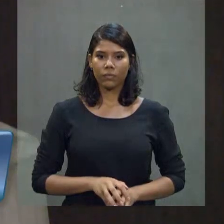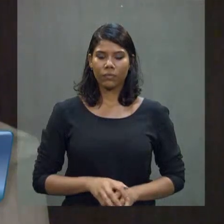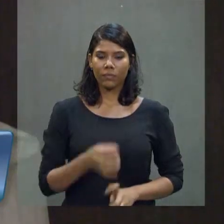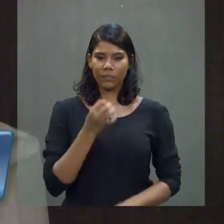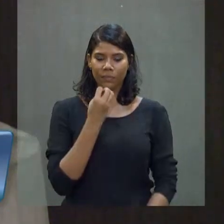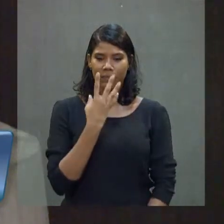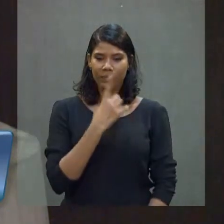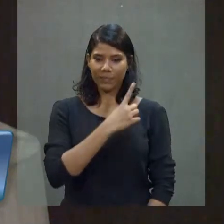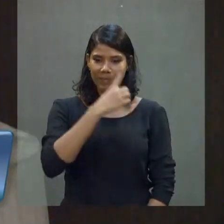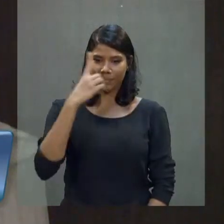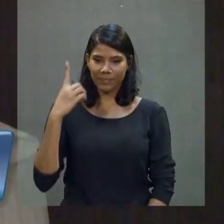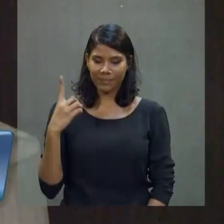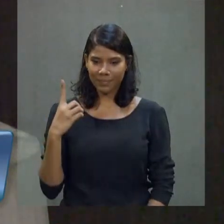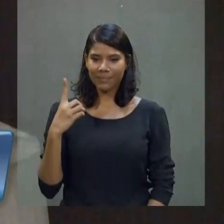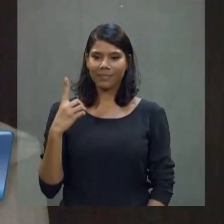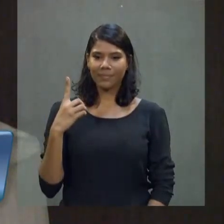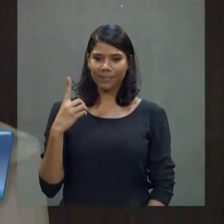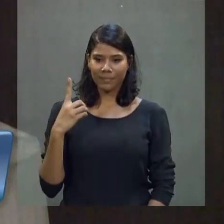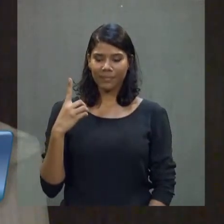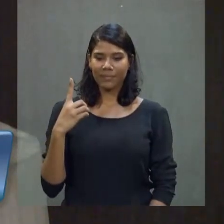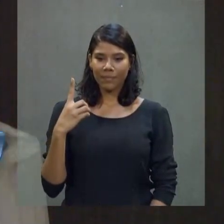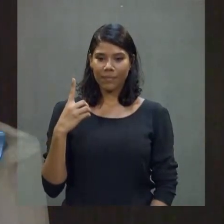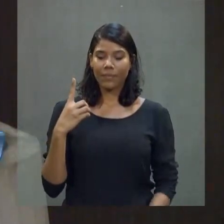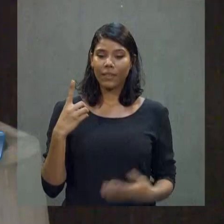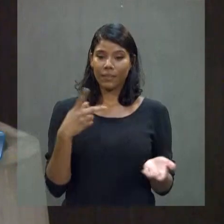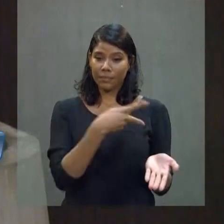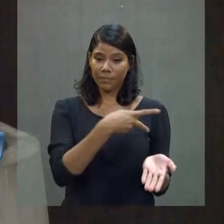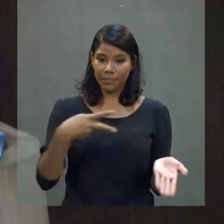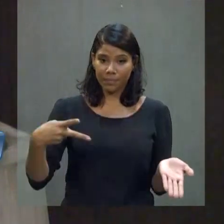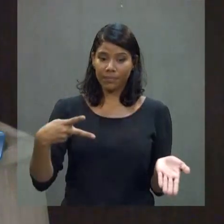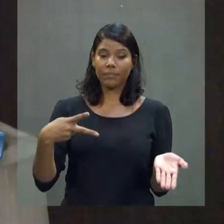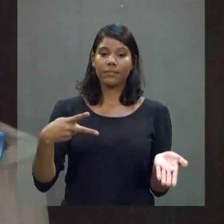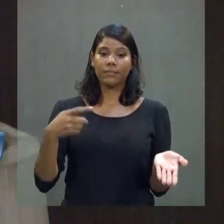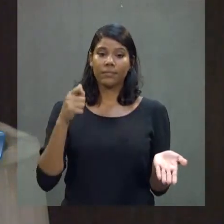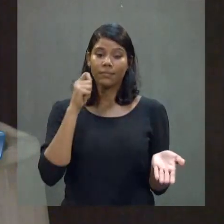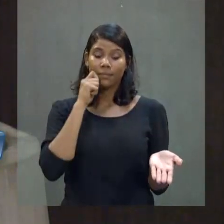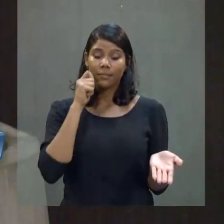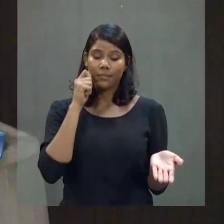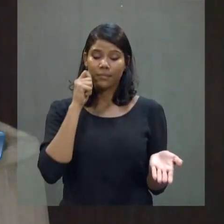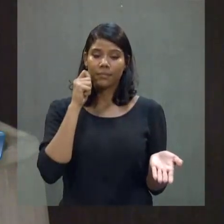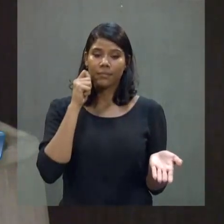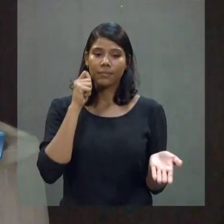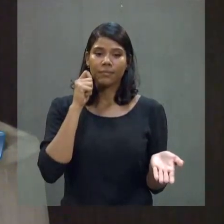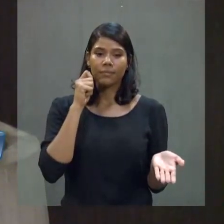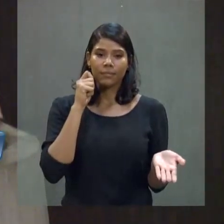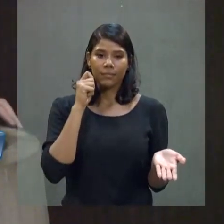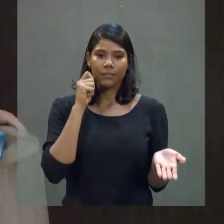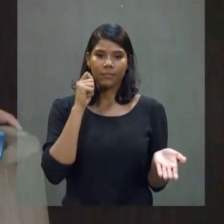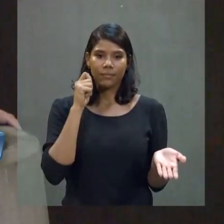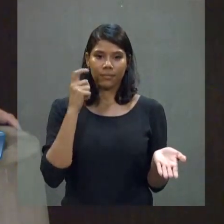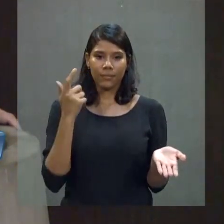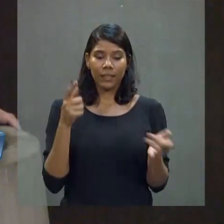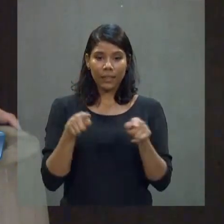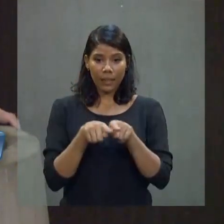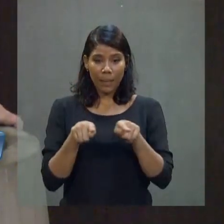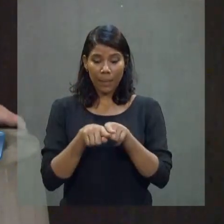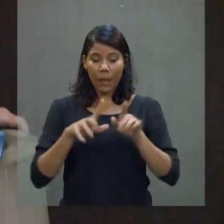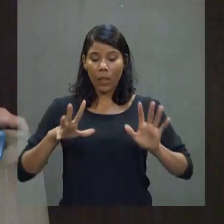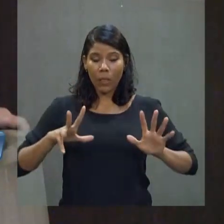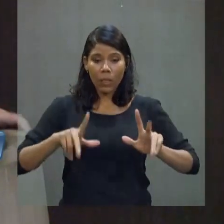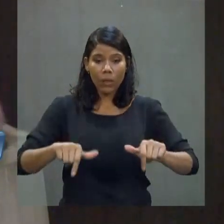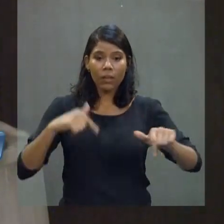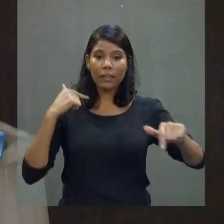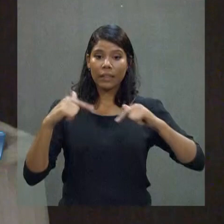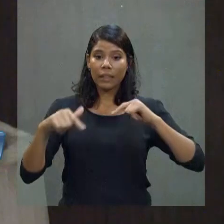Bom dia. Senhor presidente, deputado Acrísio, deputadas, deputados, aos trabalhadores que nos veem e